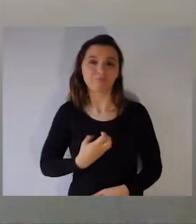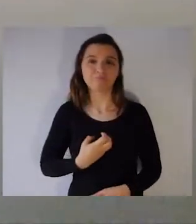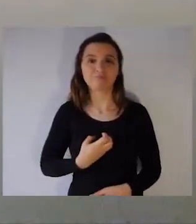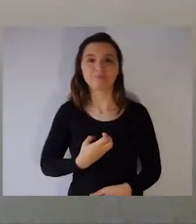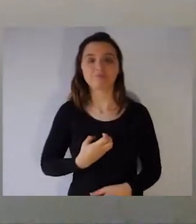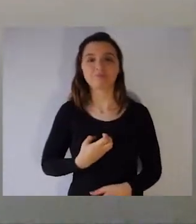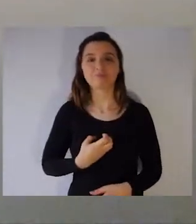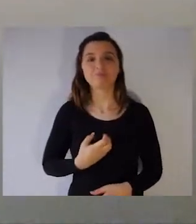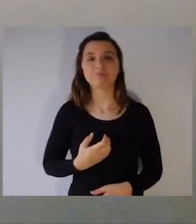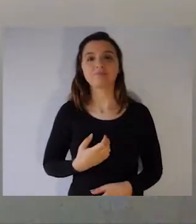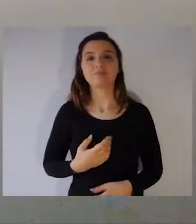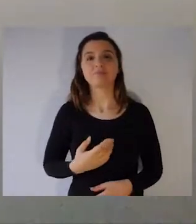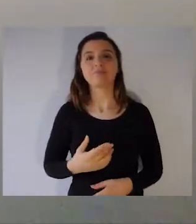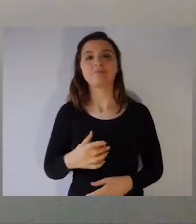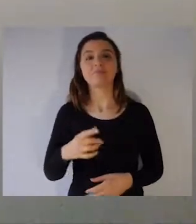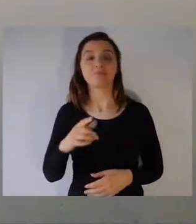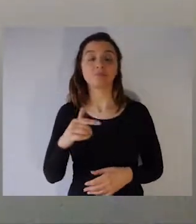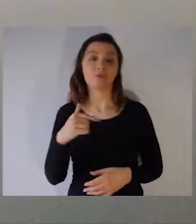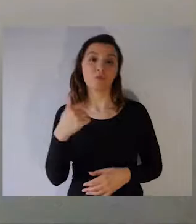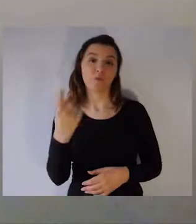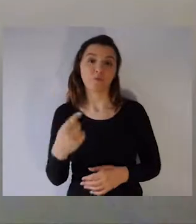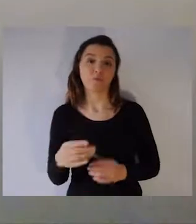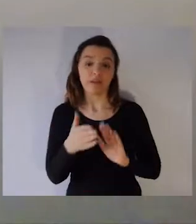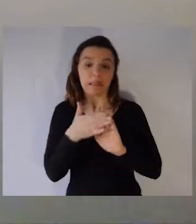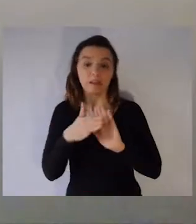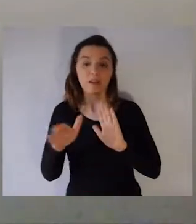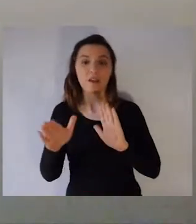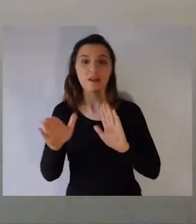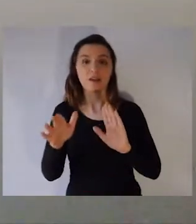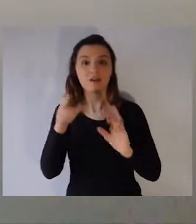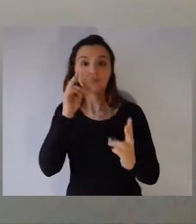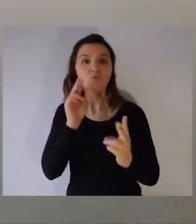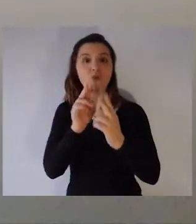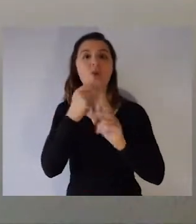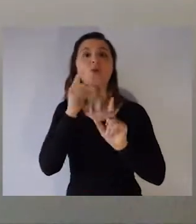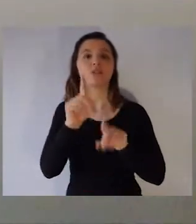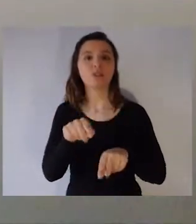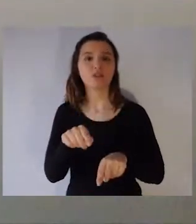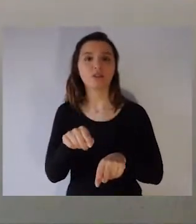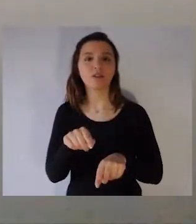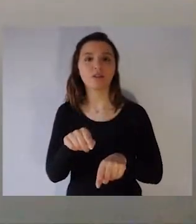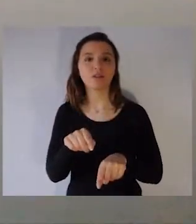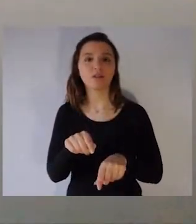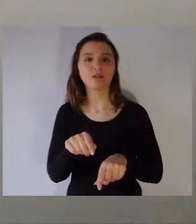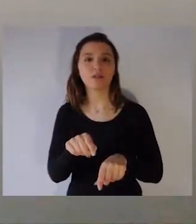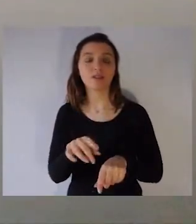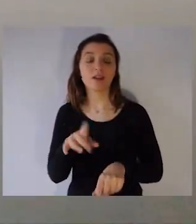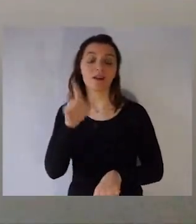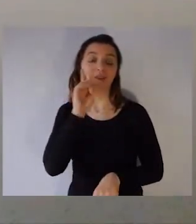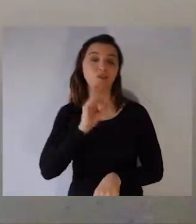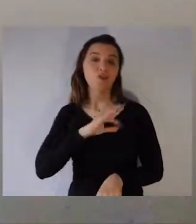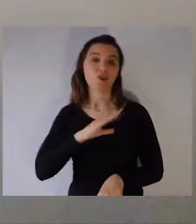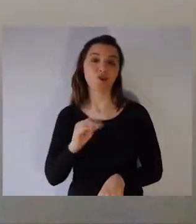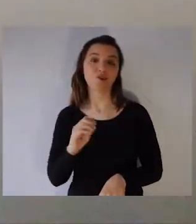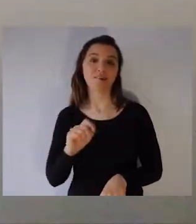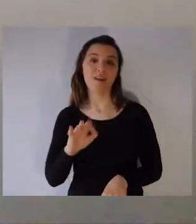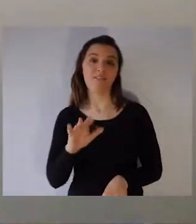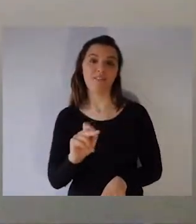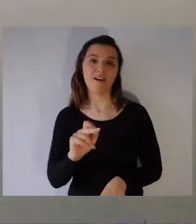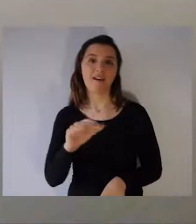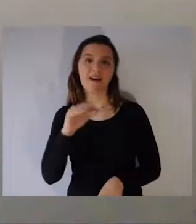E descobrimos, à saída, encontrei de novo a dona Josefa Cão,